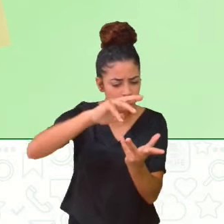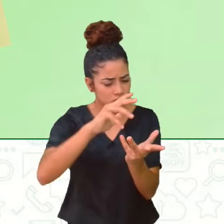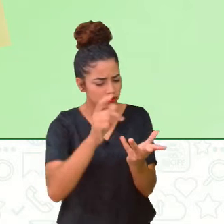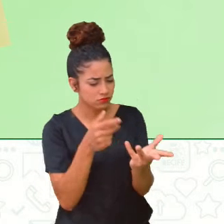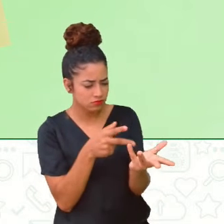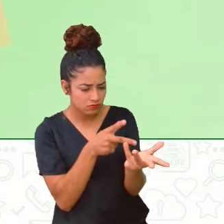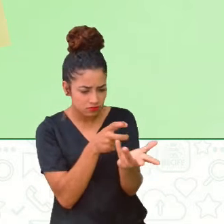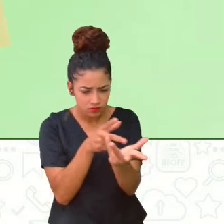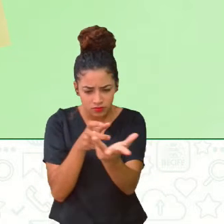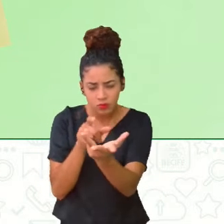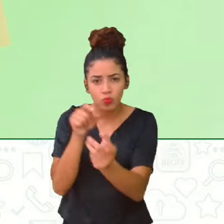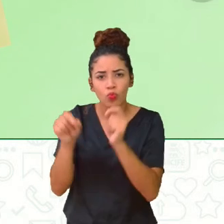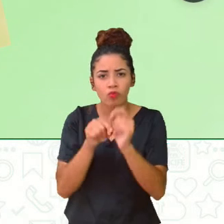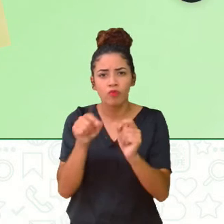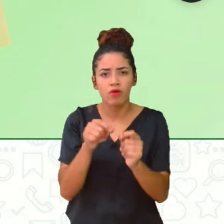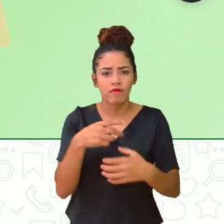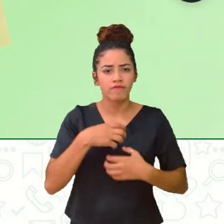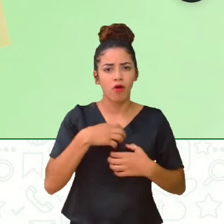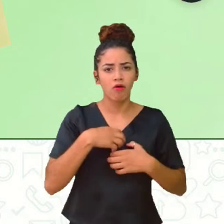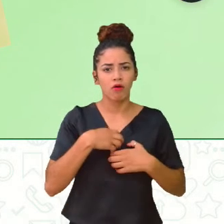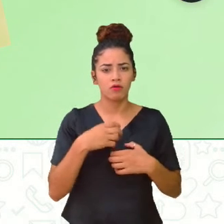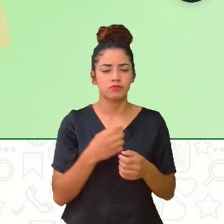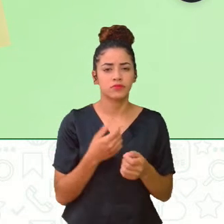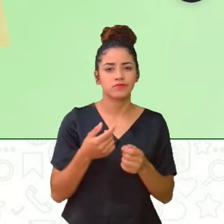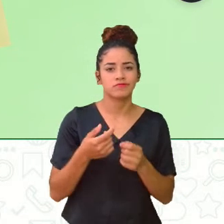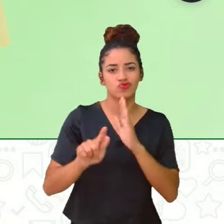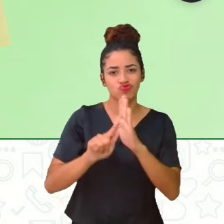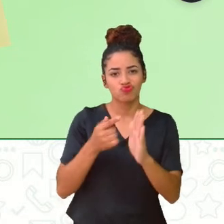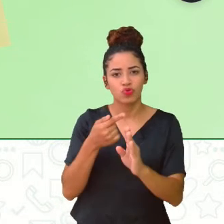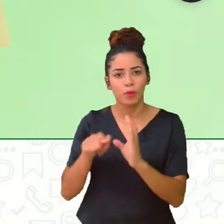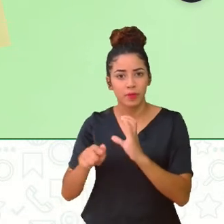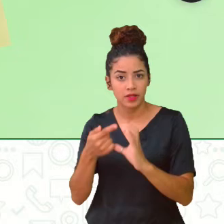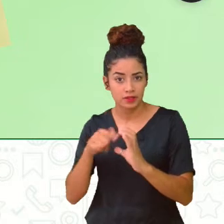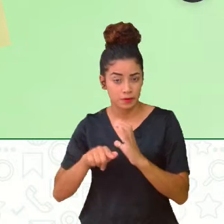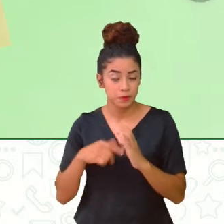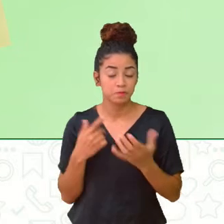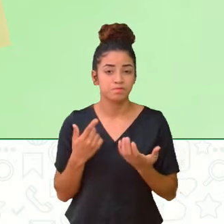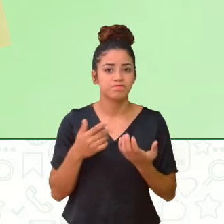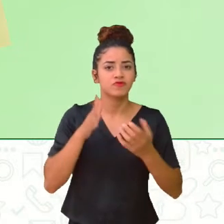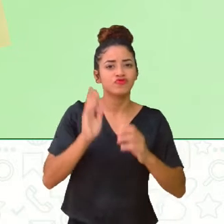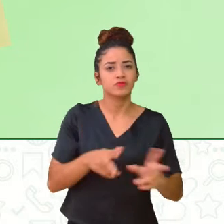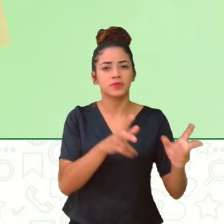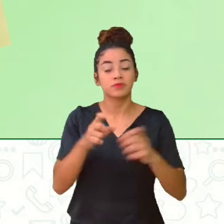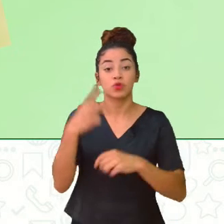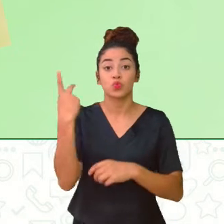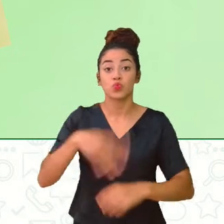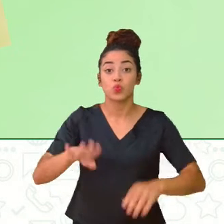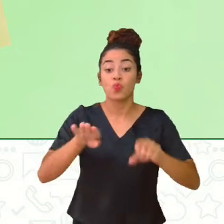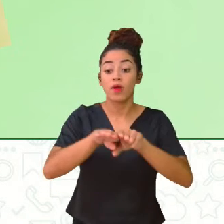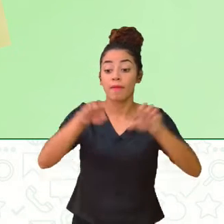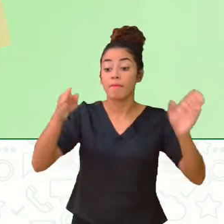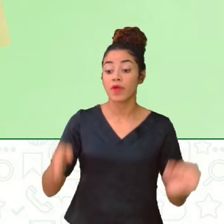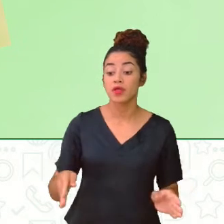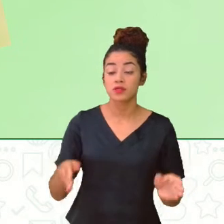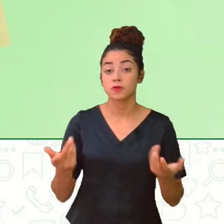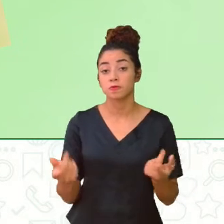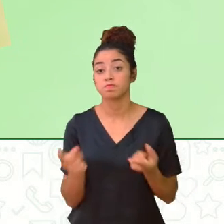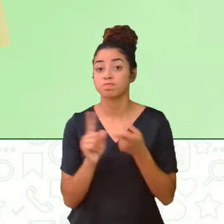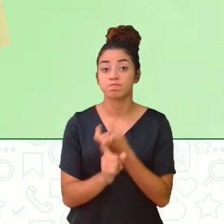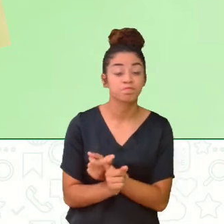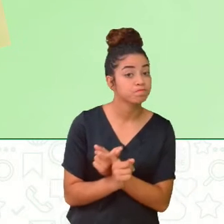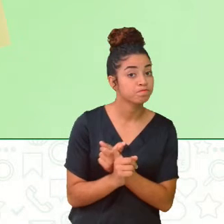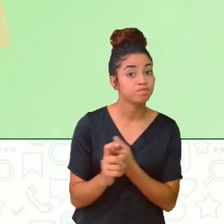notar várias formas geométricas. Já perceberam que a mesa da sua casa tem uma forma